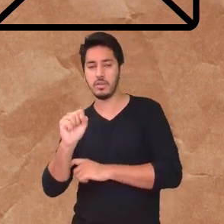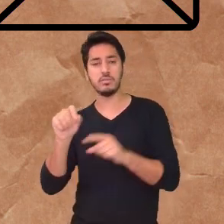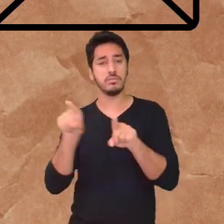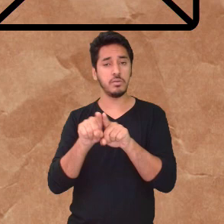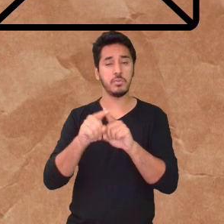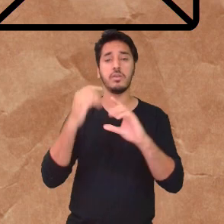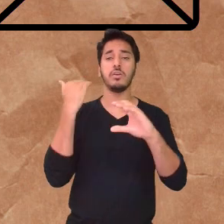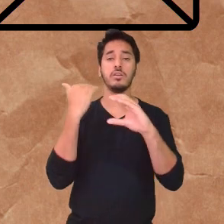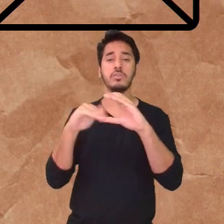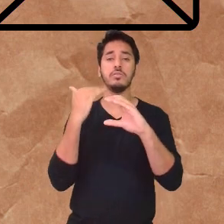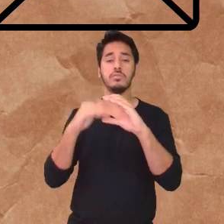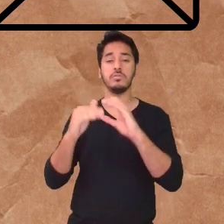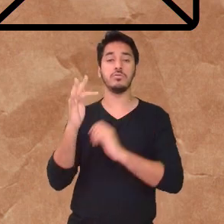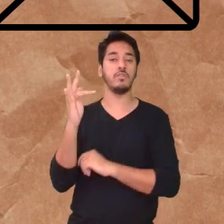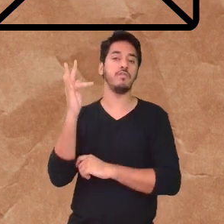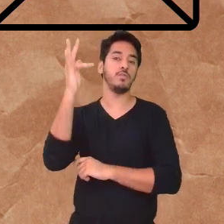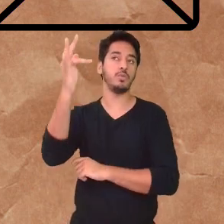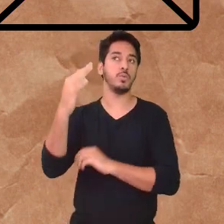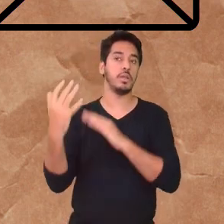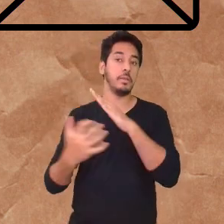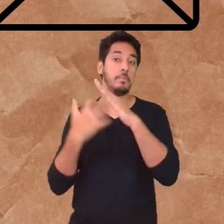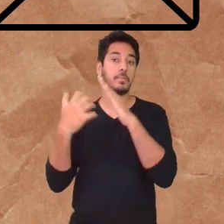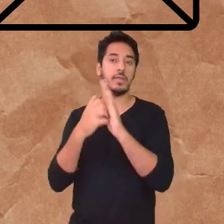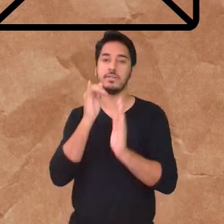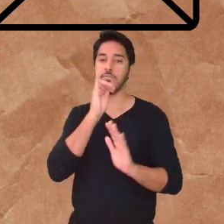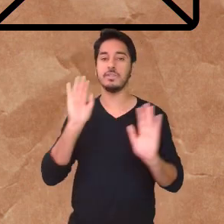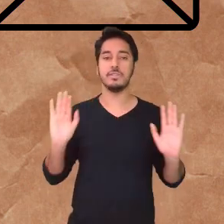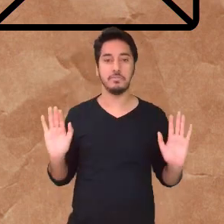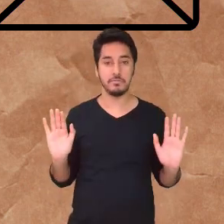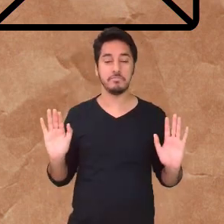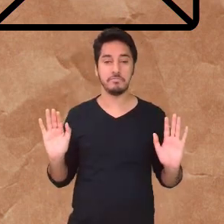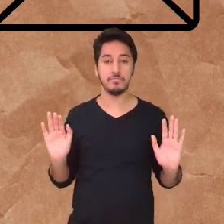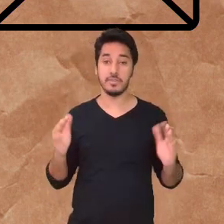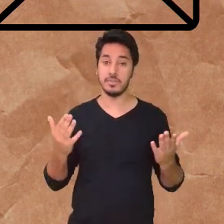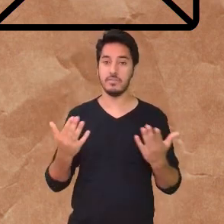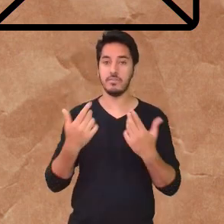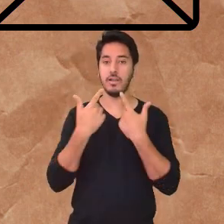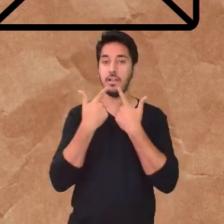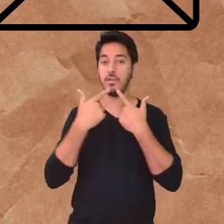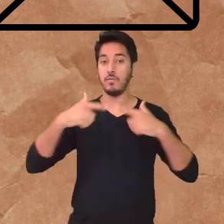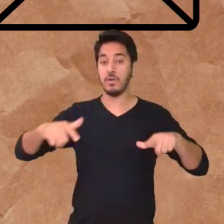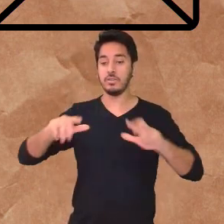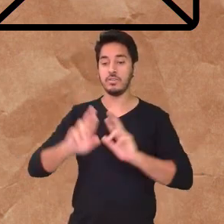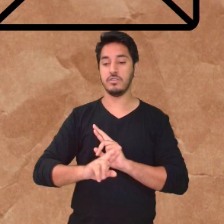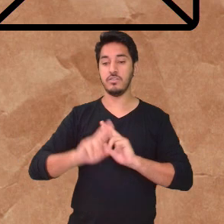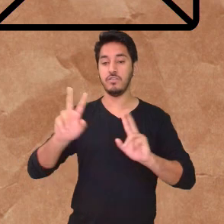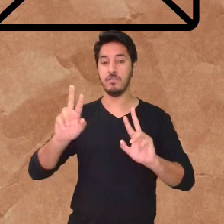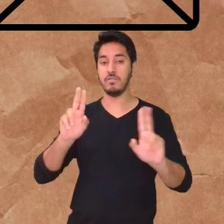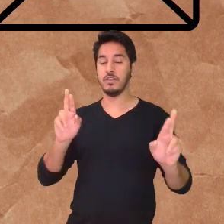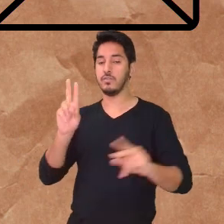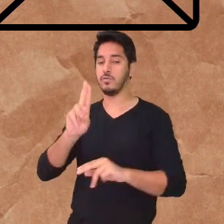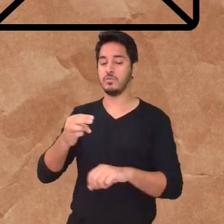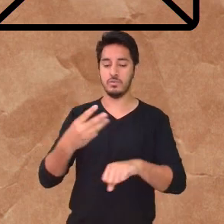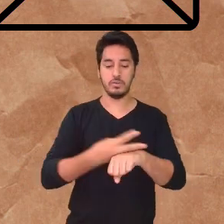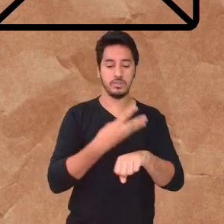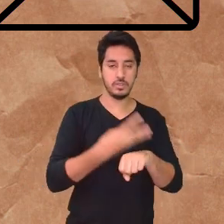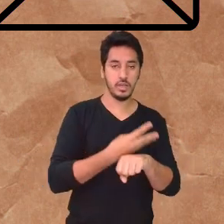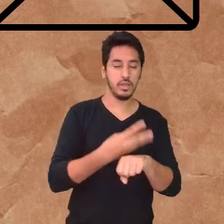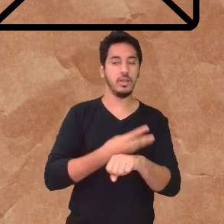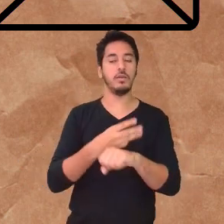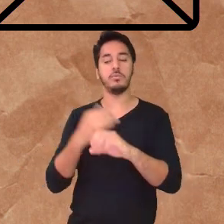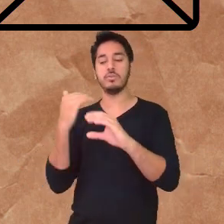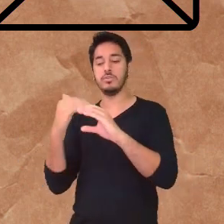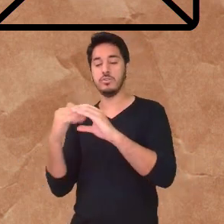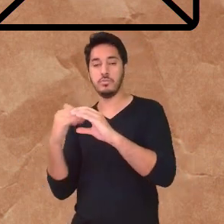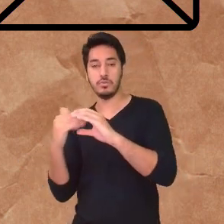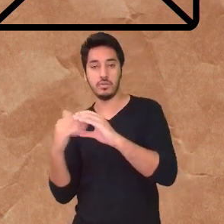escrever um e-mail para a sua futura empresa, por exemplo. Então, a linguagem vai ser diferente quando você utilizar o WhatsApp, quando você utilizar o e-mail, quando